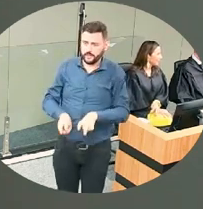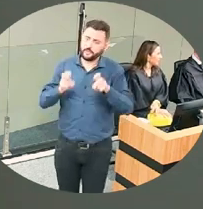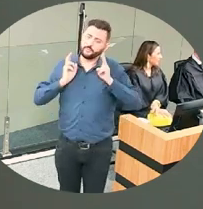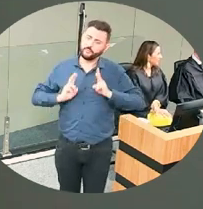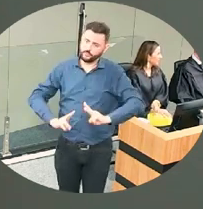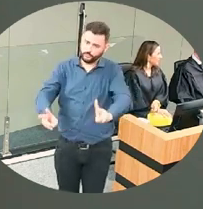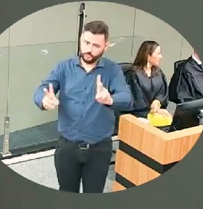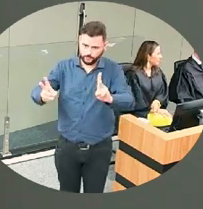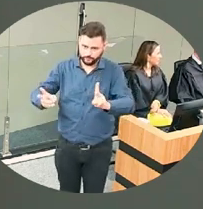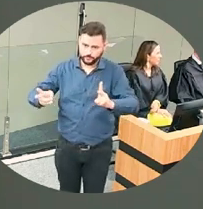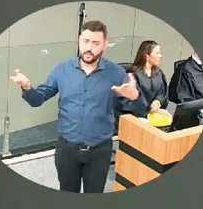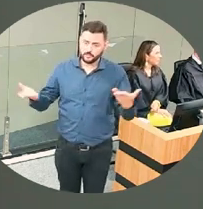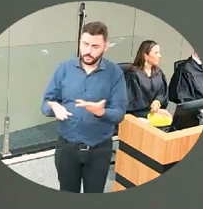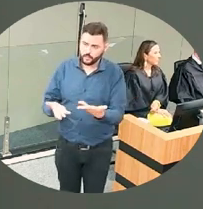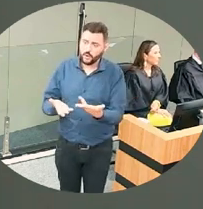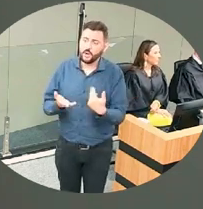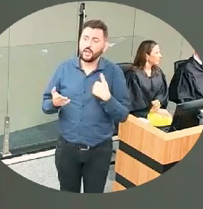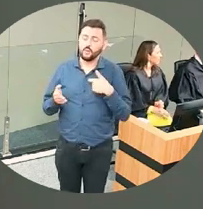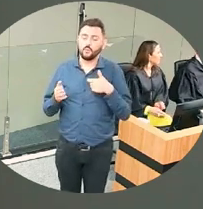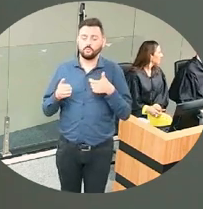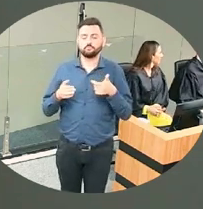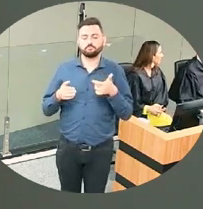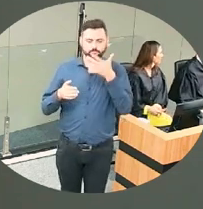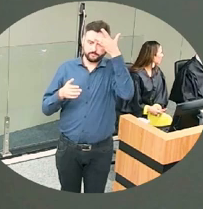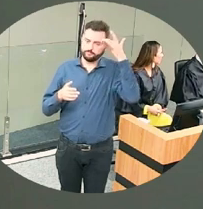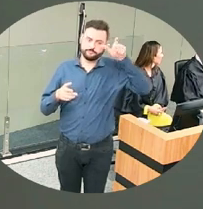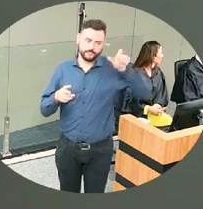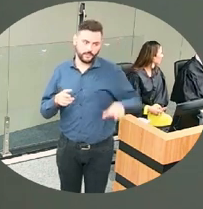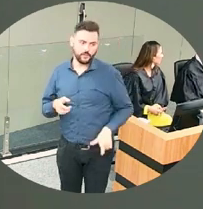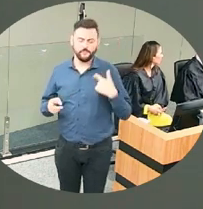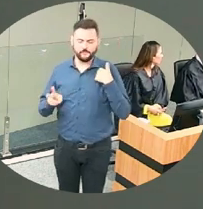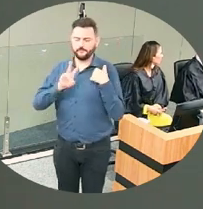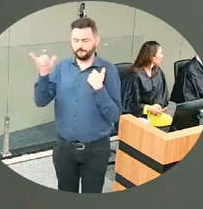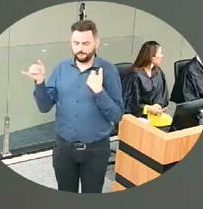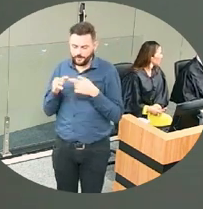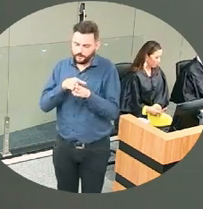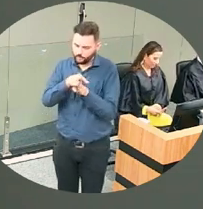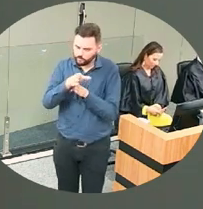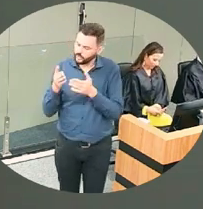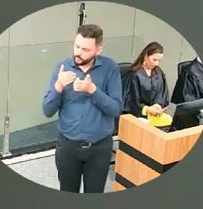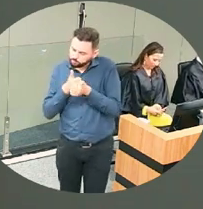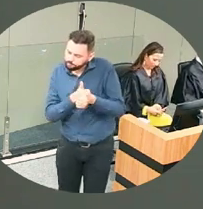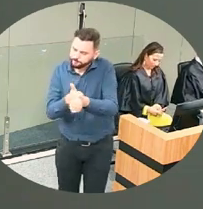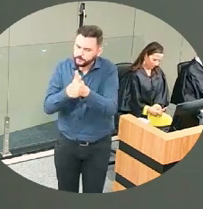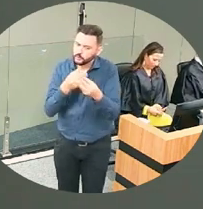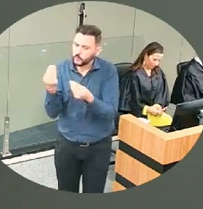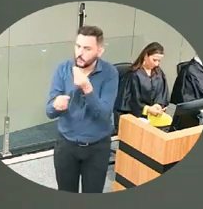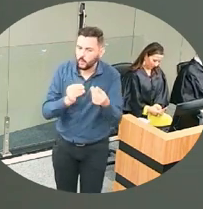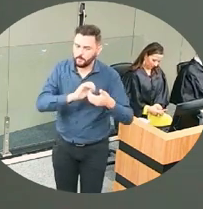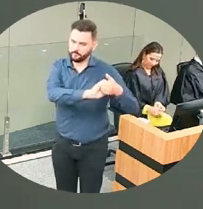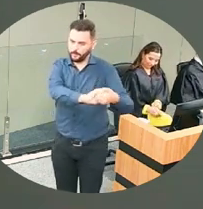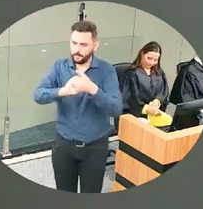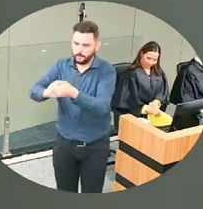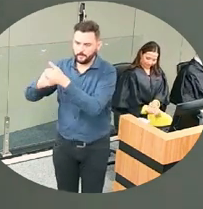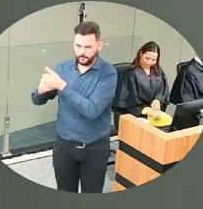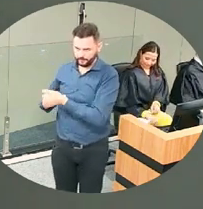chamados o cerimonial orientará o fluxo da fila de comprimentos a ser